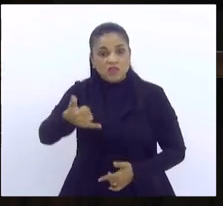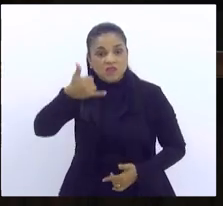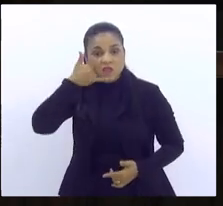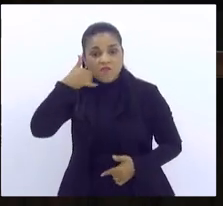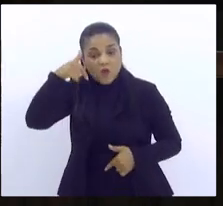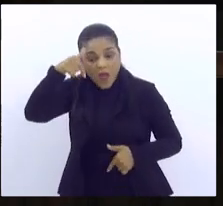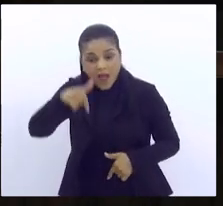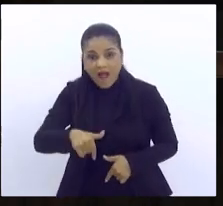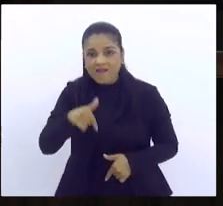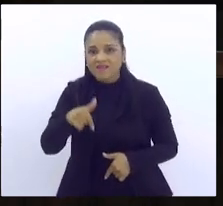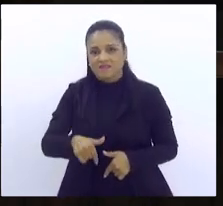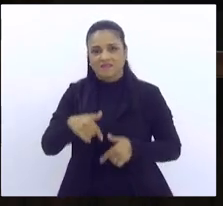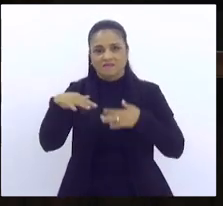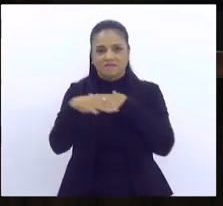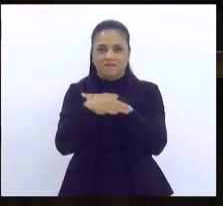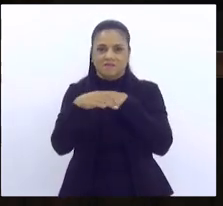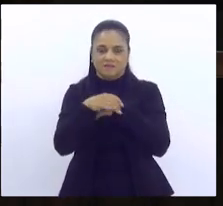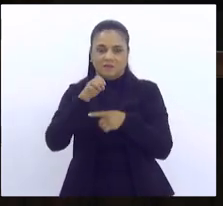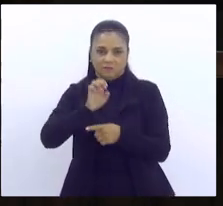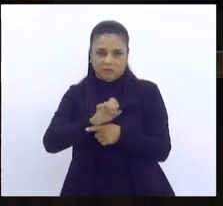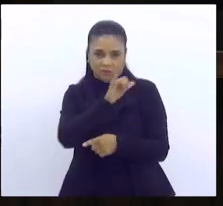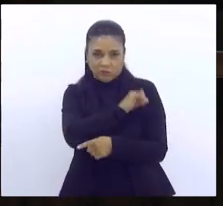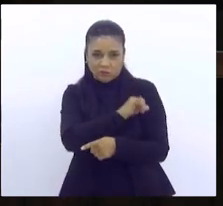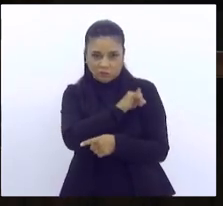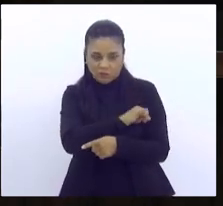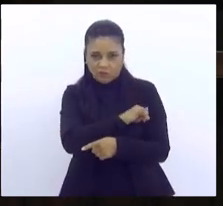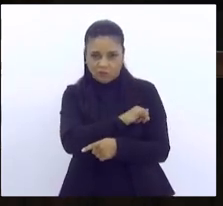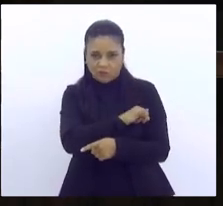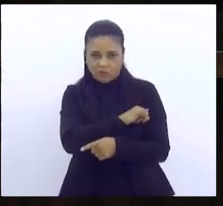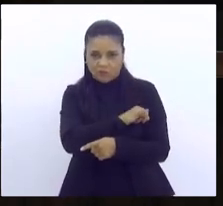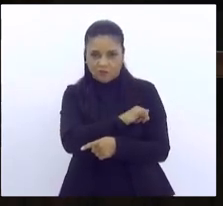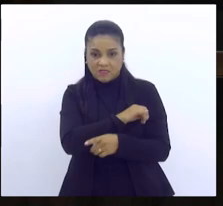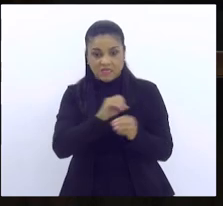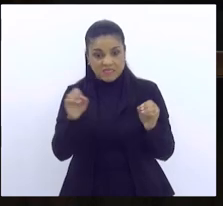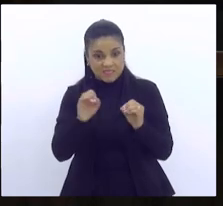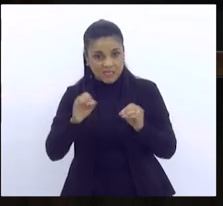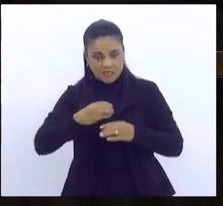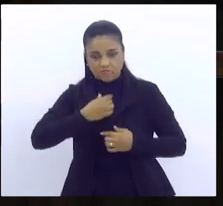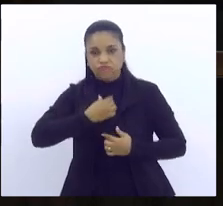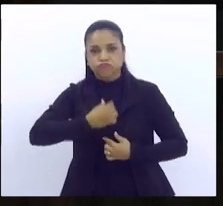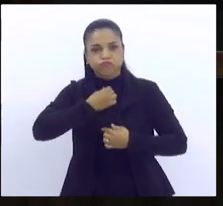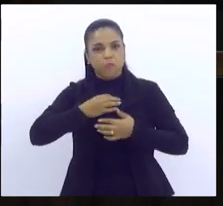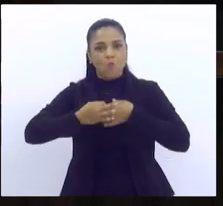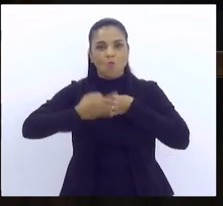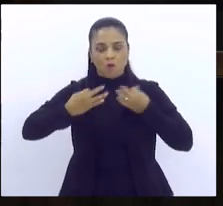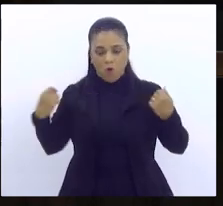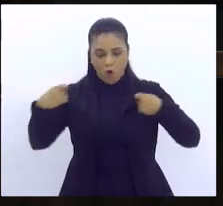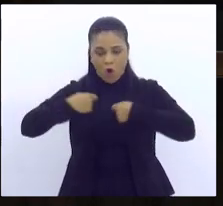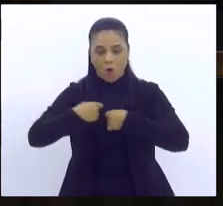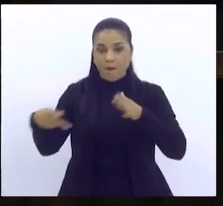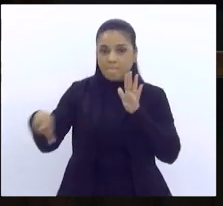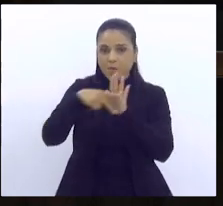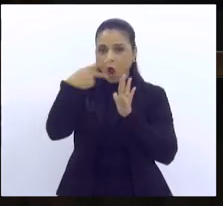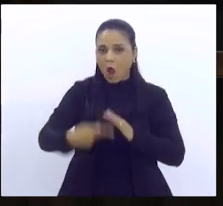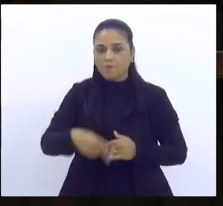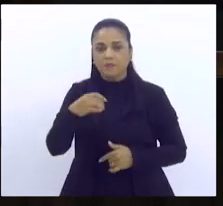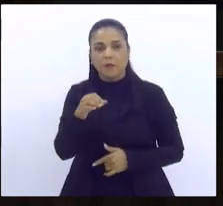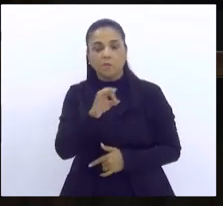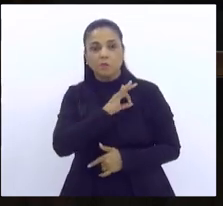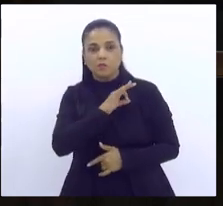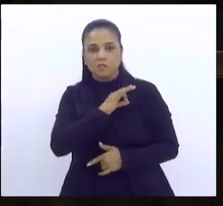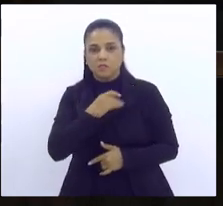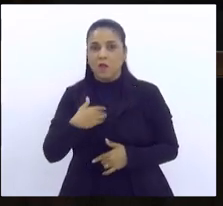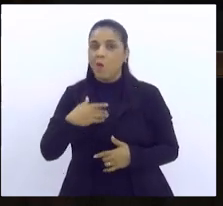aqui, na cidade do Rio de Janeiro, de preferência sem terno, de farda, que eu acho que ele não usa isso há quase 20